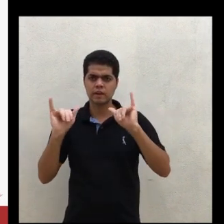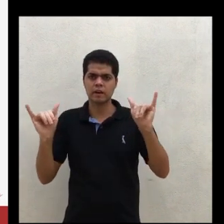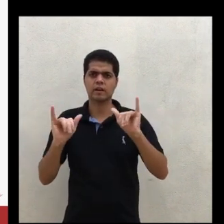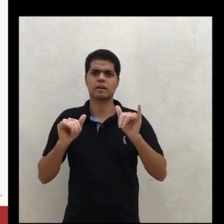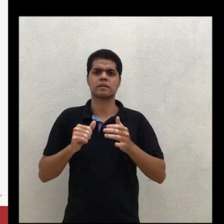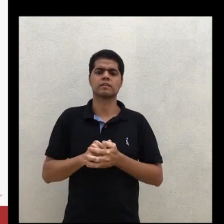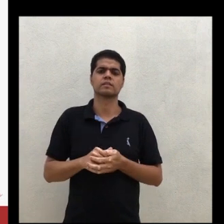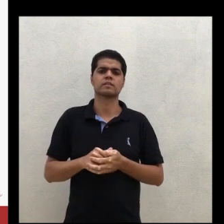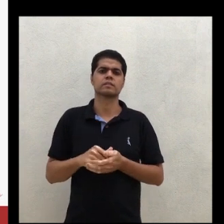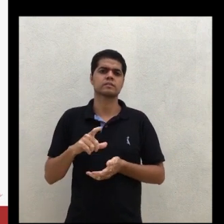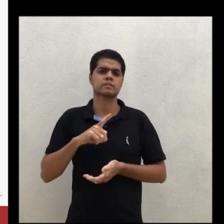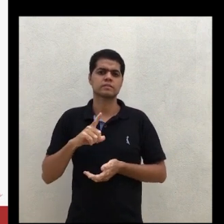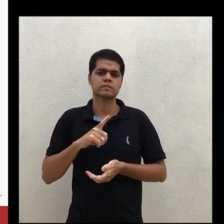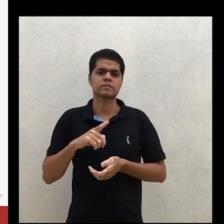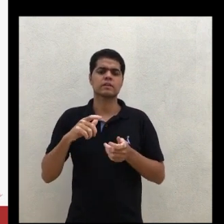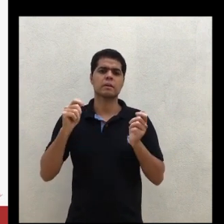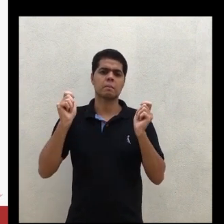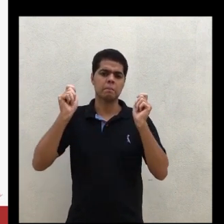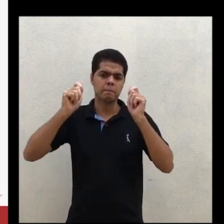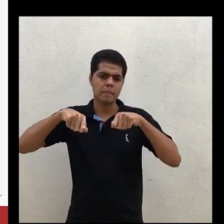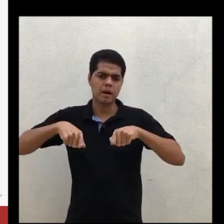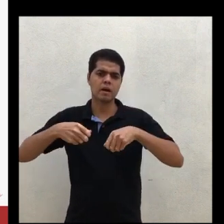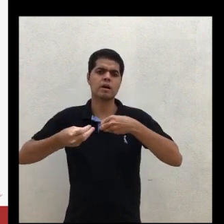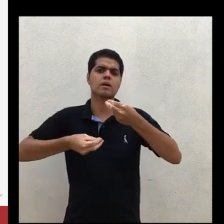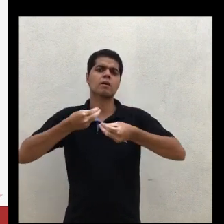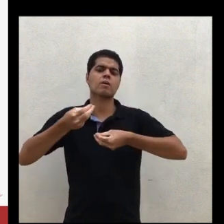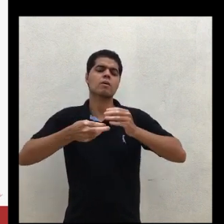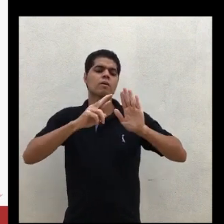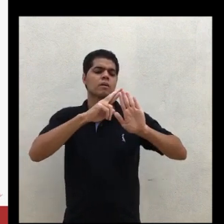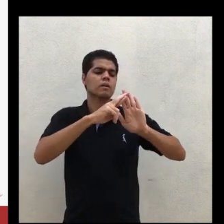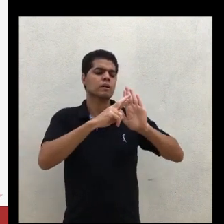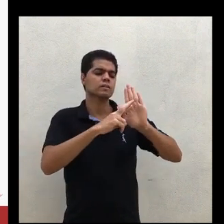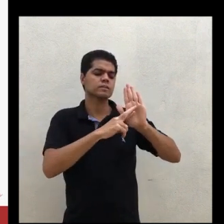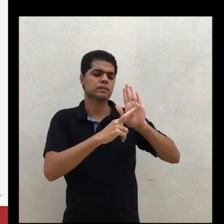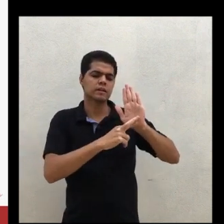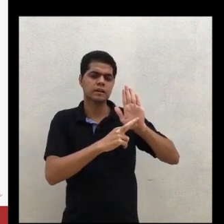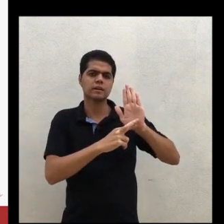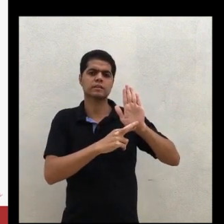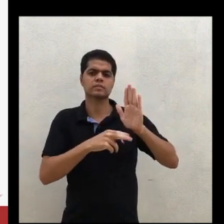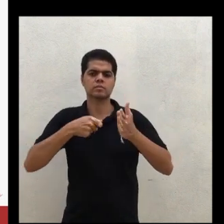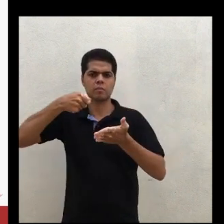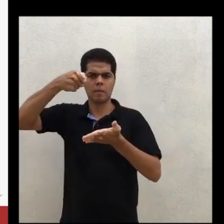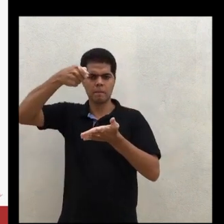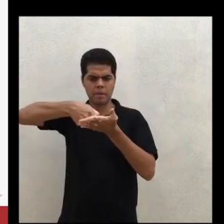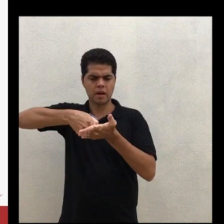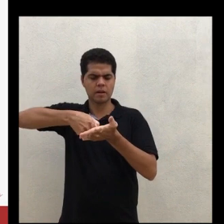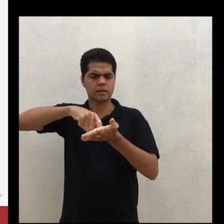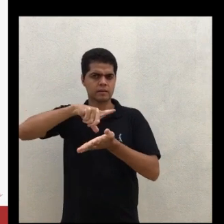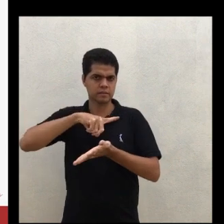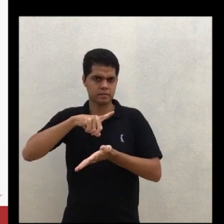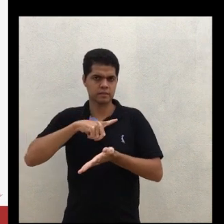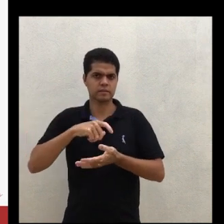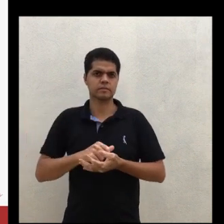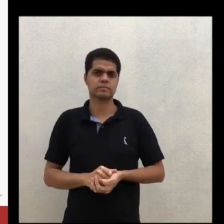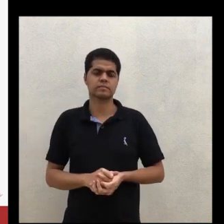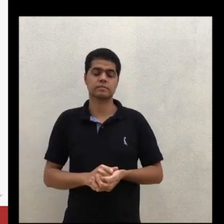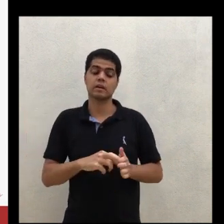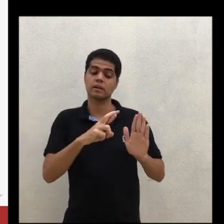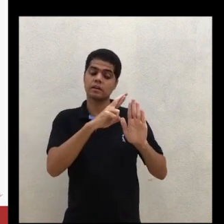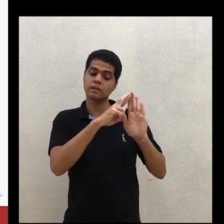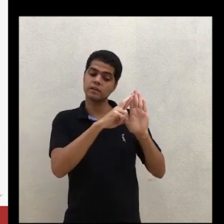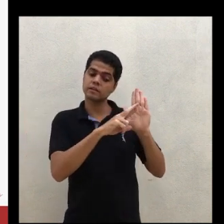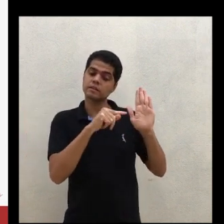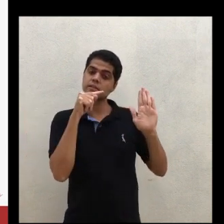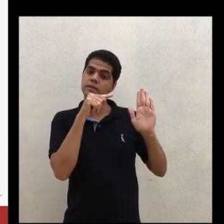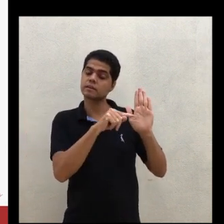regras para ele tomar a decisão. Tá? E essas regras, geralmente eu pergunto para um especialista. Né? Eu